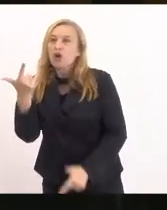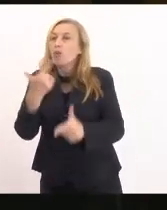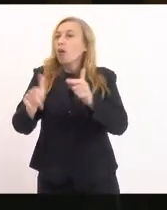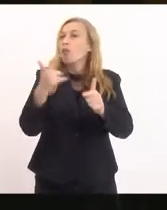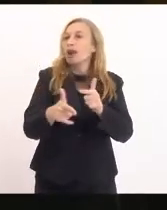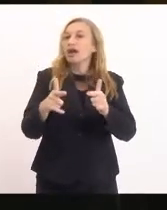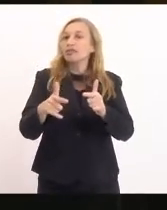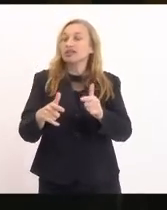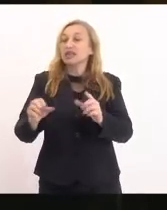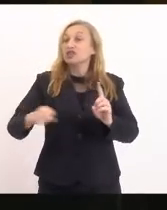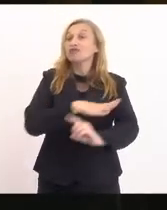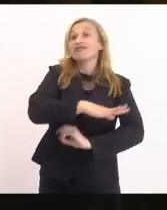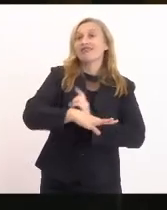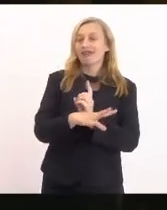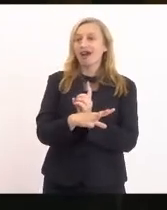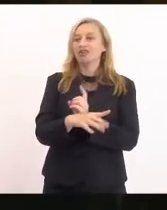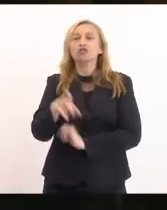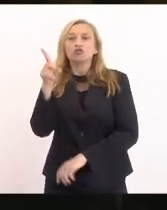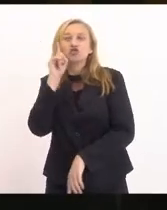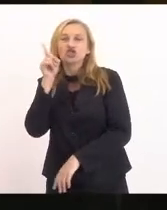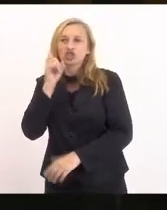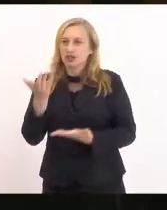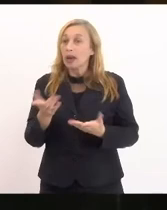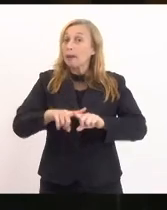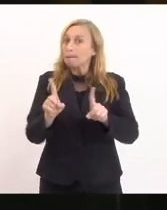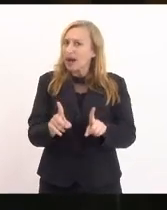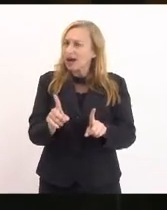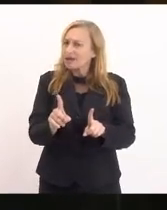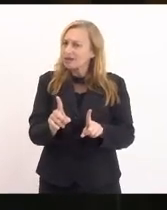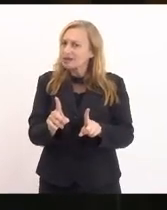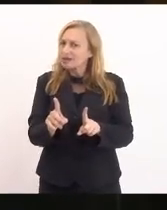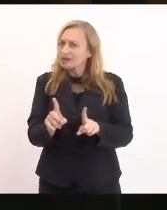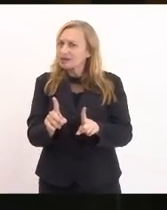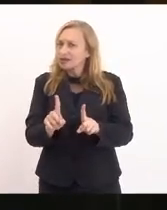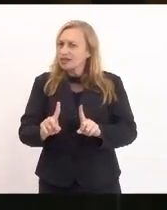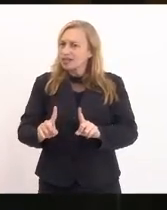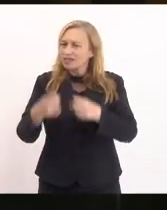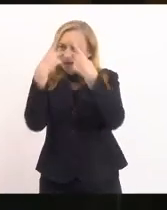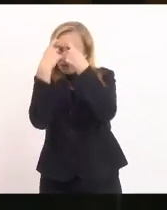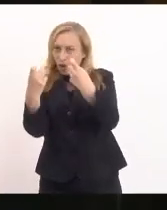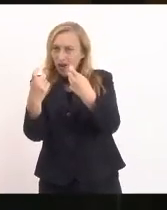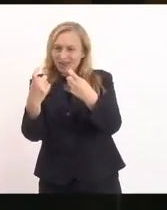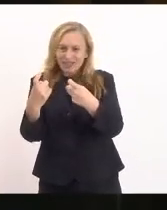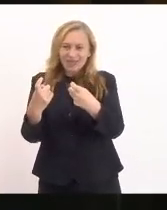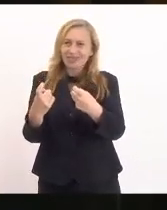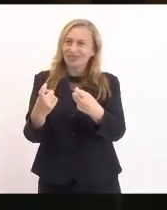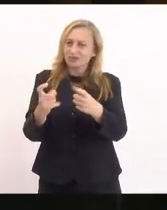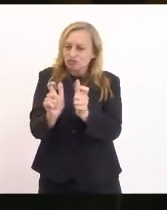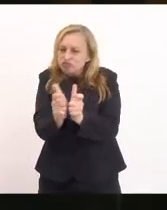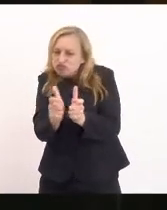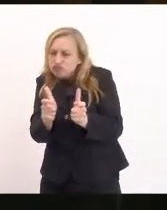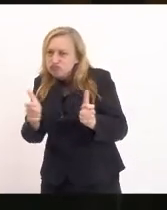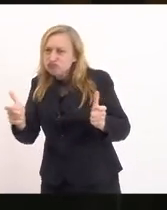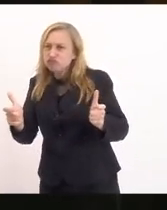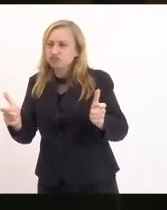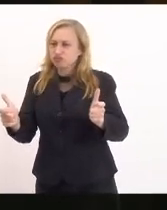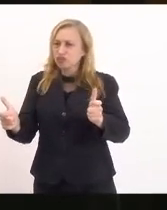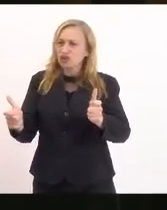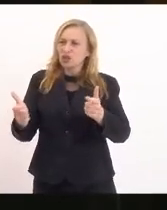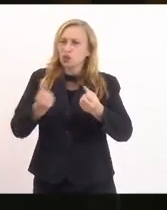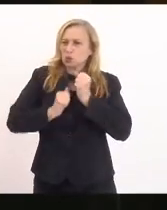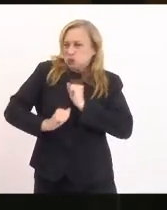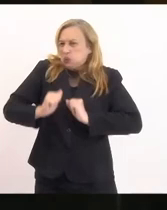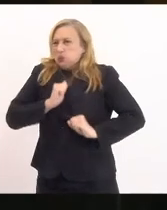convivência cotidiana, os problemas do dia a dia. Só que além dessa atmosfera de violência, além dessa atmosfera de beligerância, de